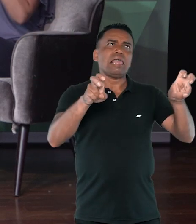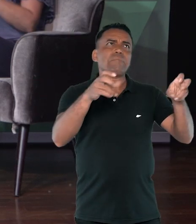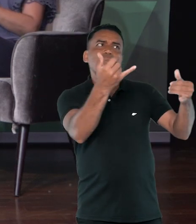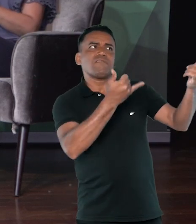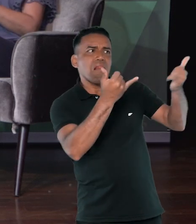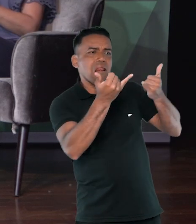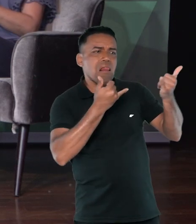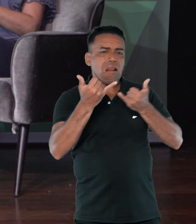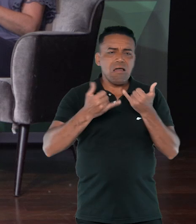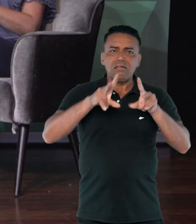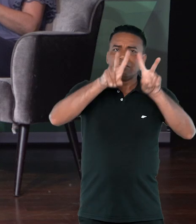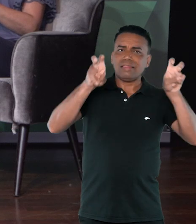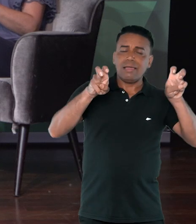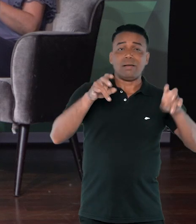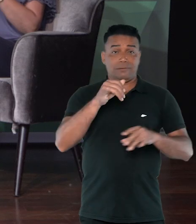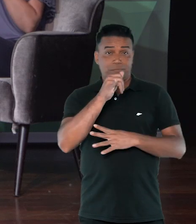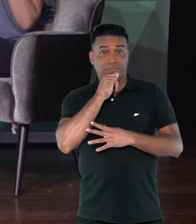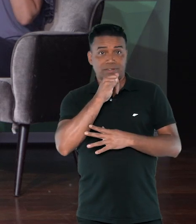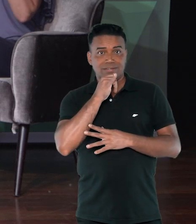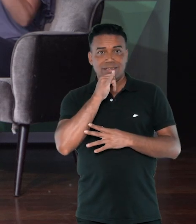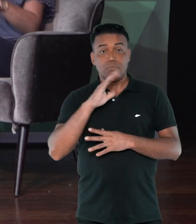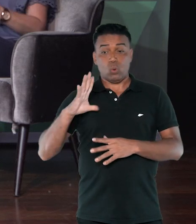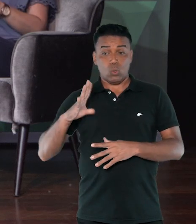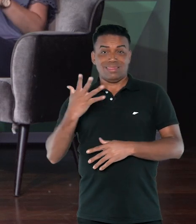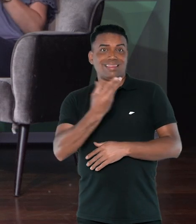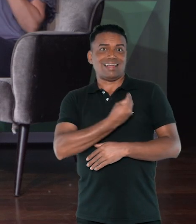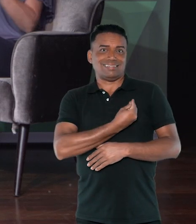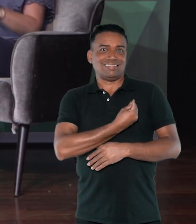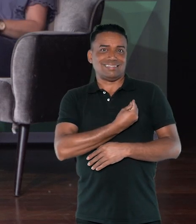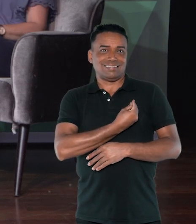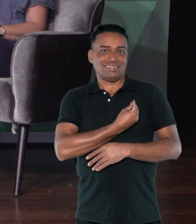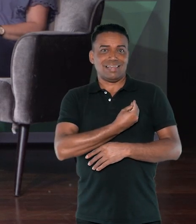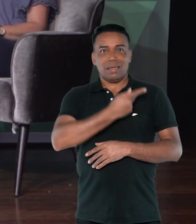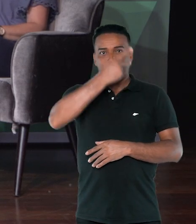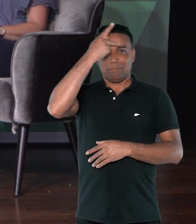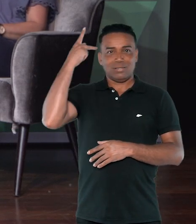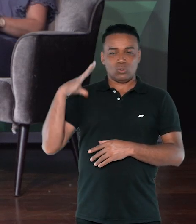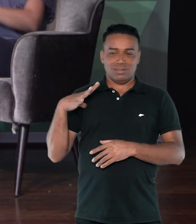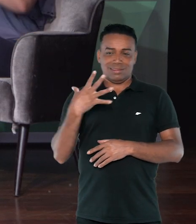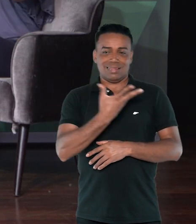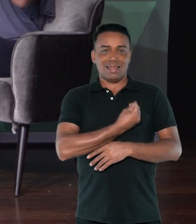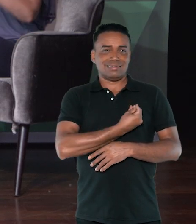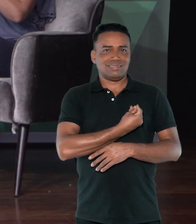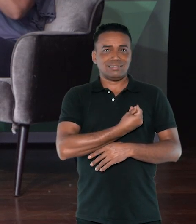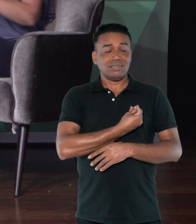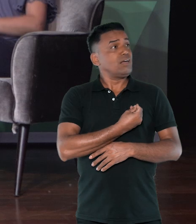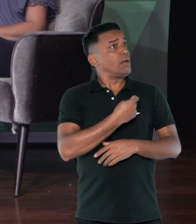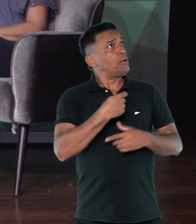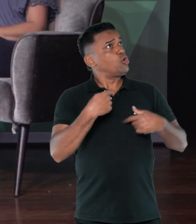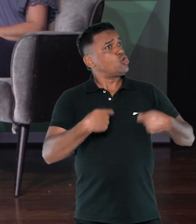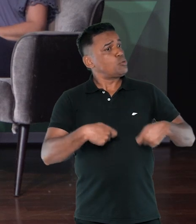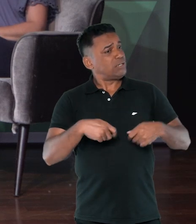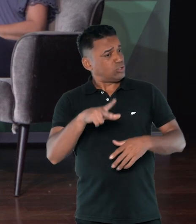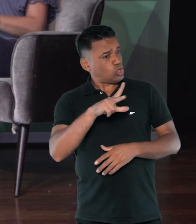da transexualidade, né? Que está aí. Eu falei, nossa, eu preciso escrever sobre isso. Mas